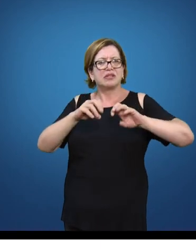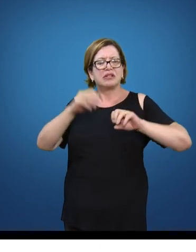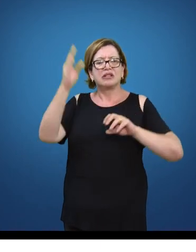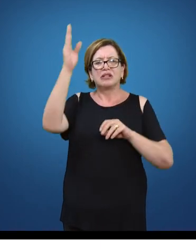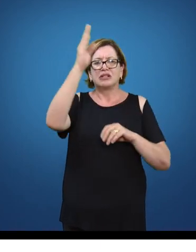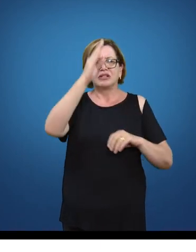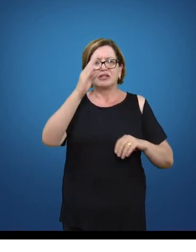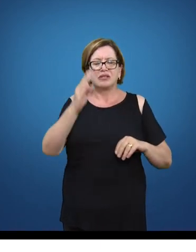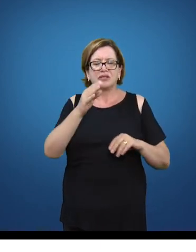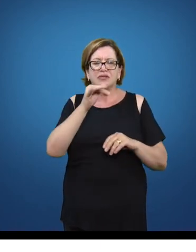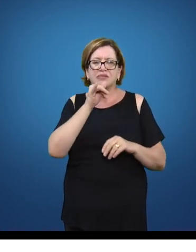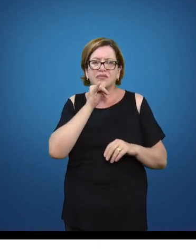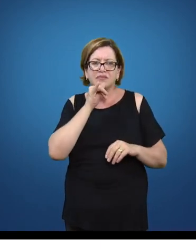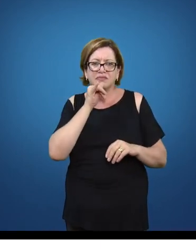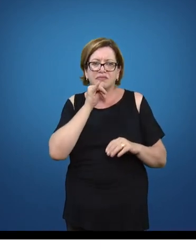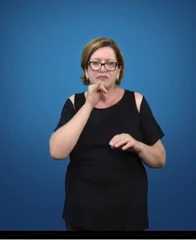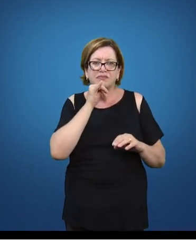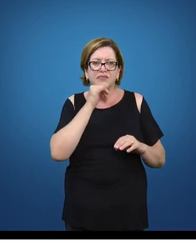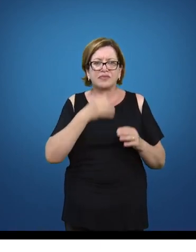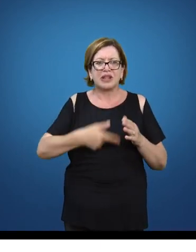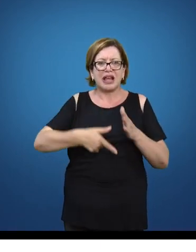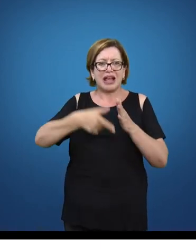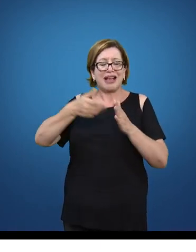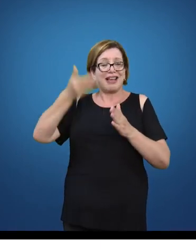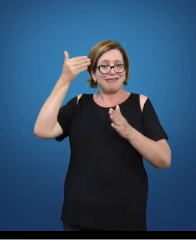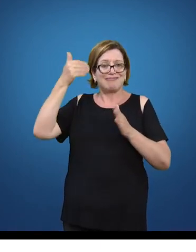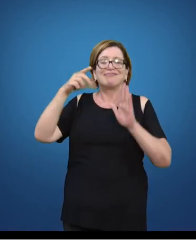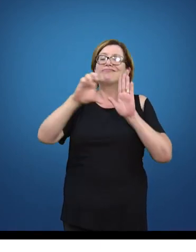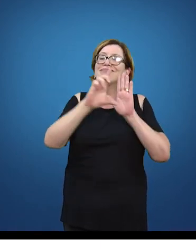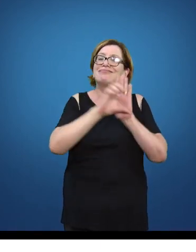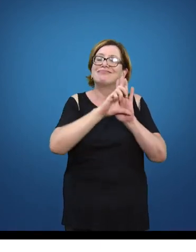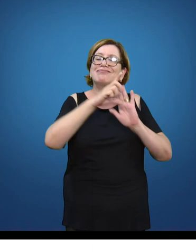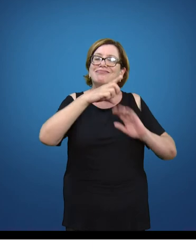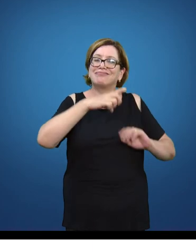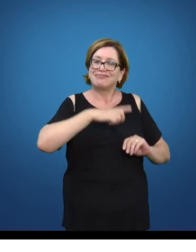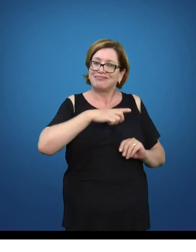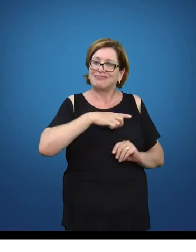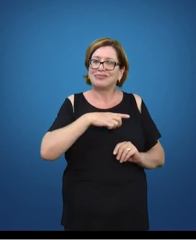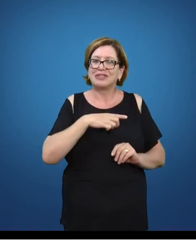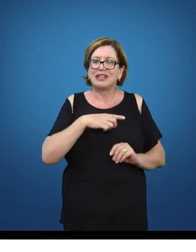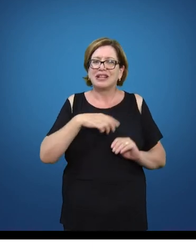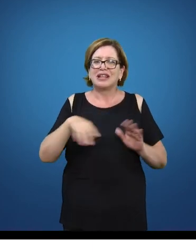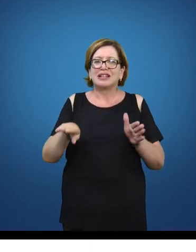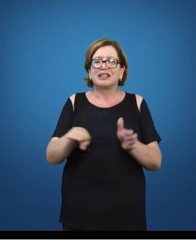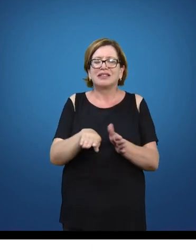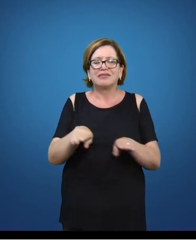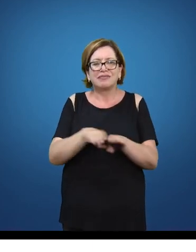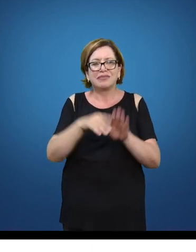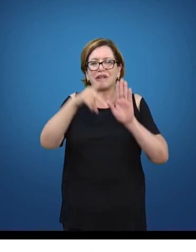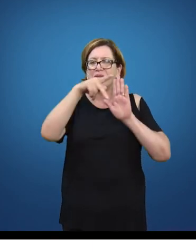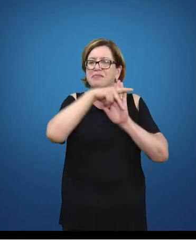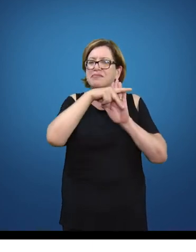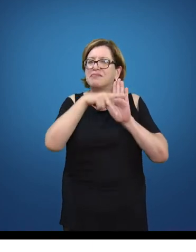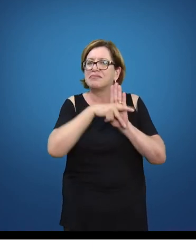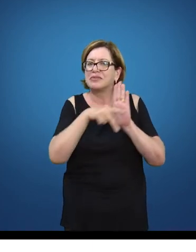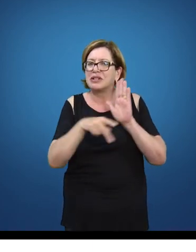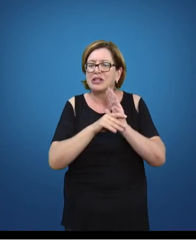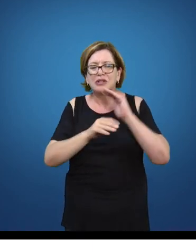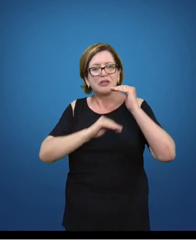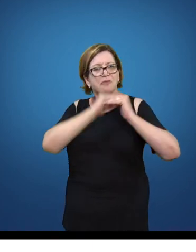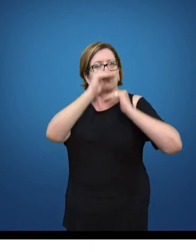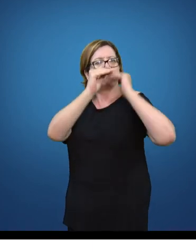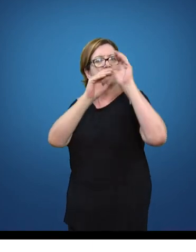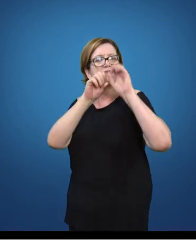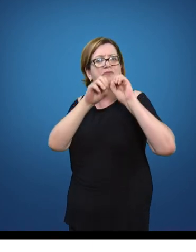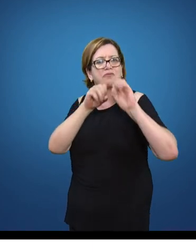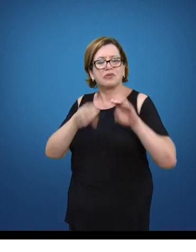por exemplo as leis anteriores que nós tivemos o plano de desenvolvimento da educação eo plano